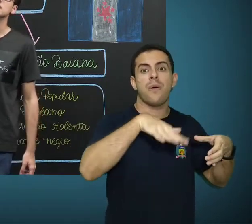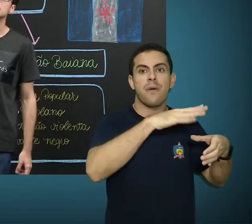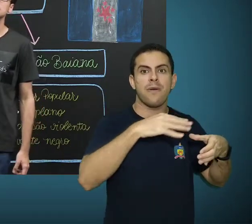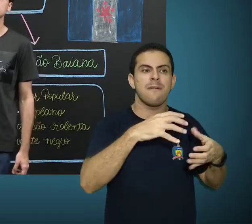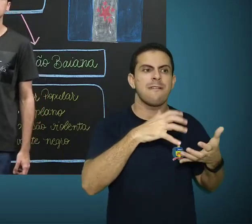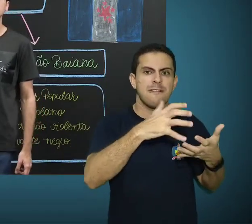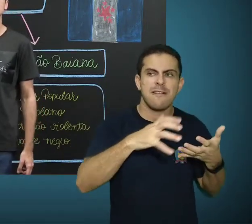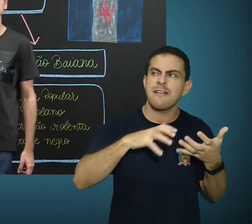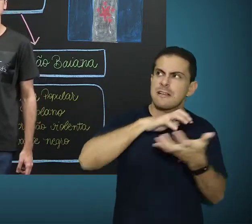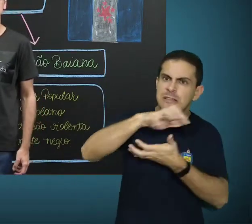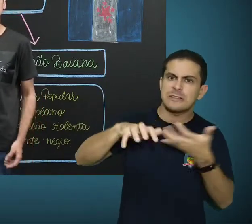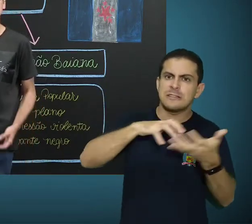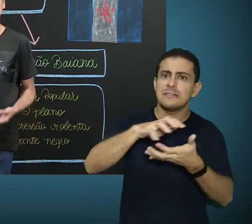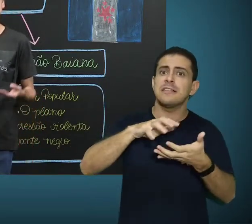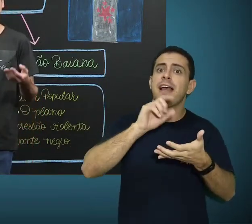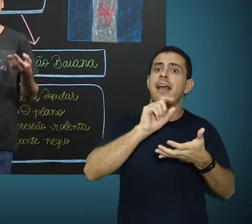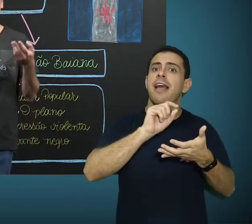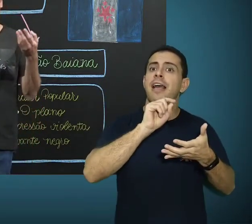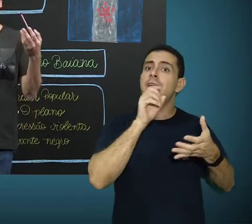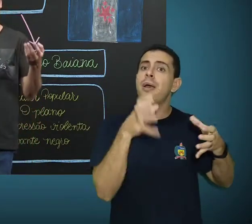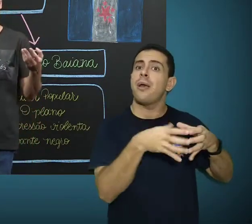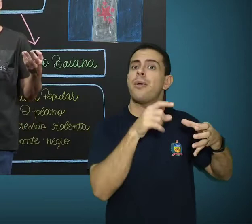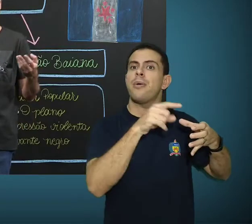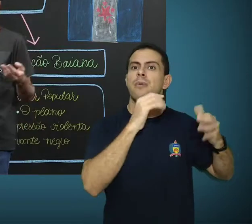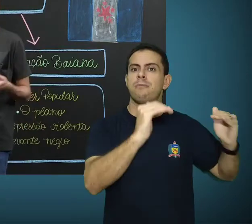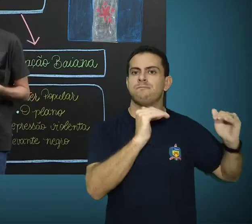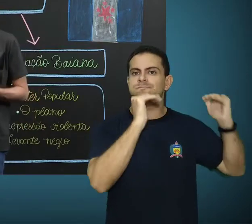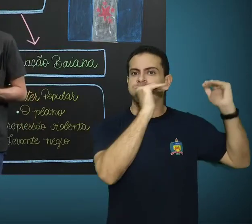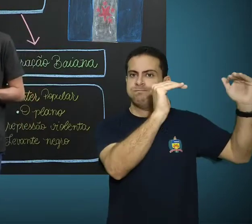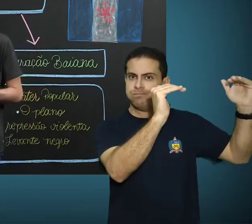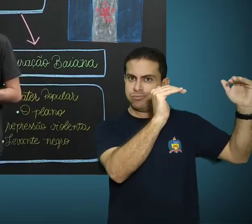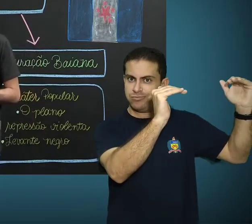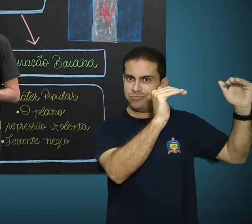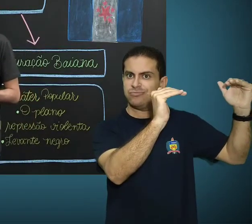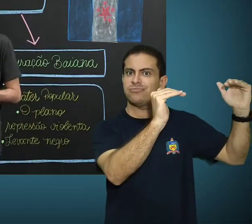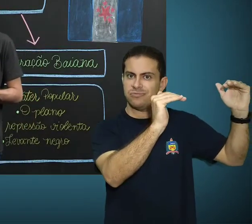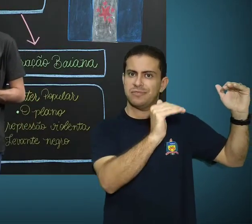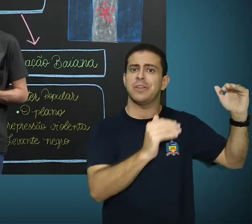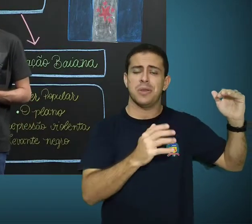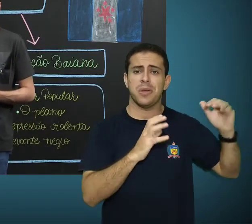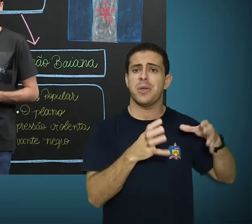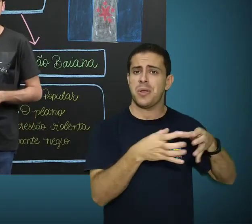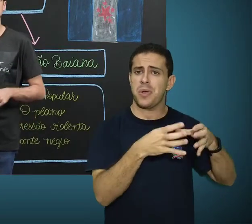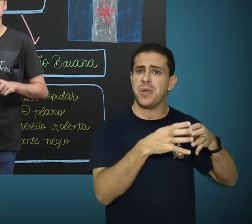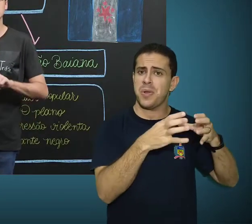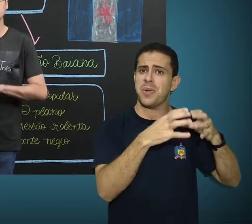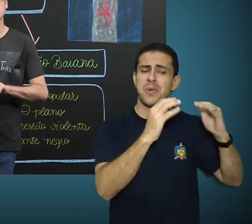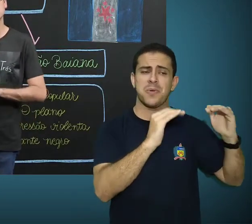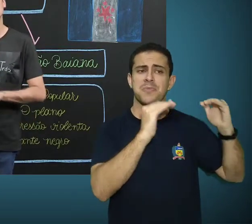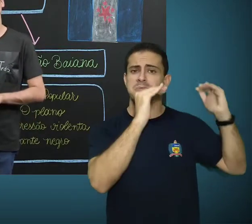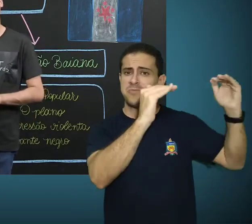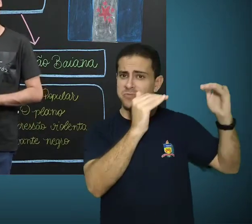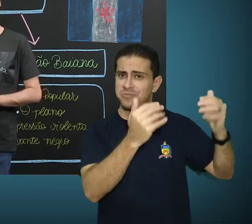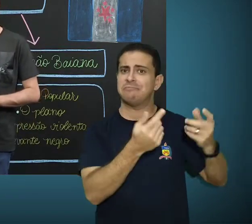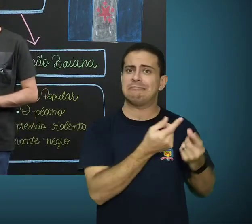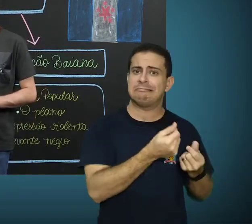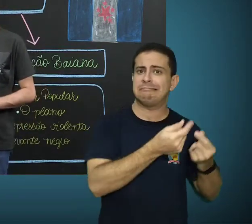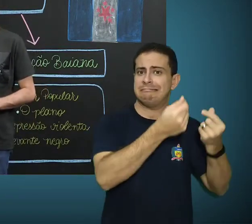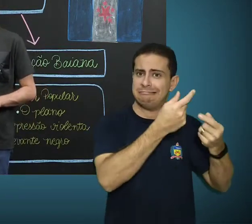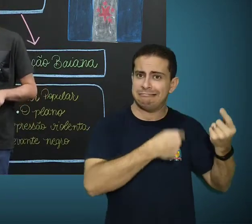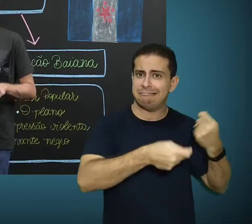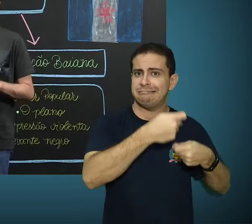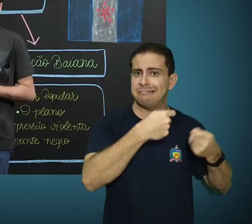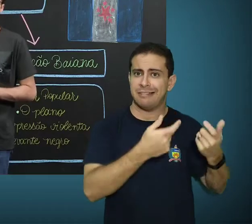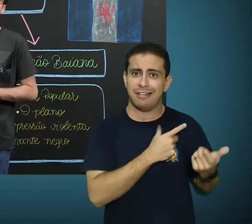integrantes dessa Inconfidência Mineira eram membros da elite, né? Ou seja, eram pessoas que tinham certo compromisso com a classe